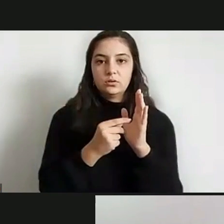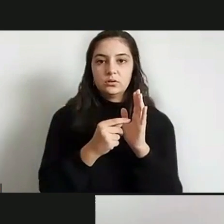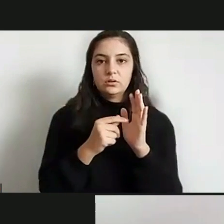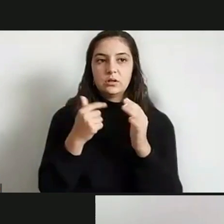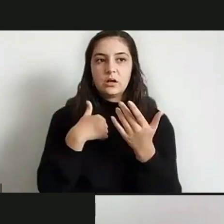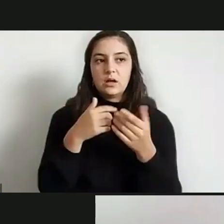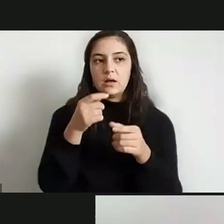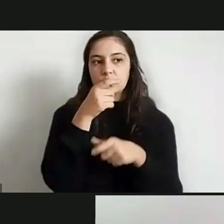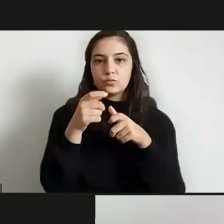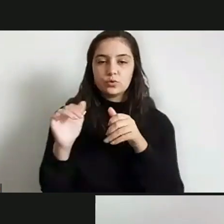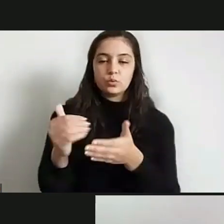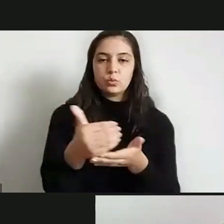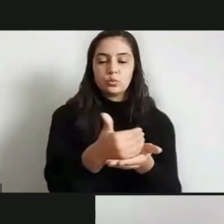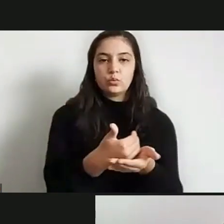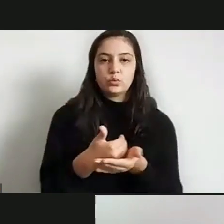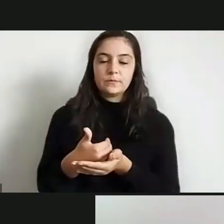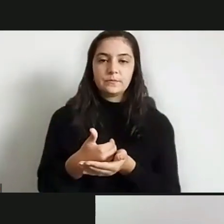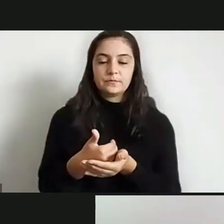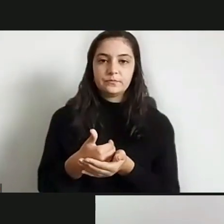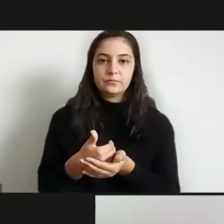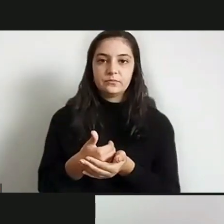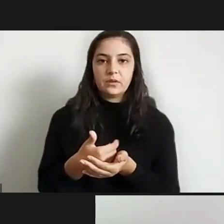de pessoas que preencheram o inquérito?